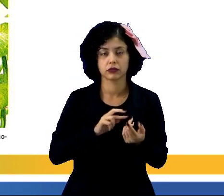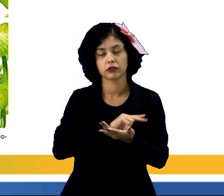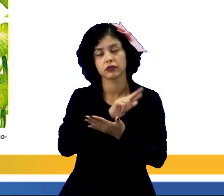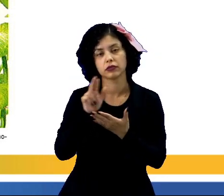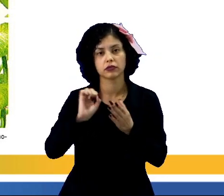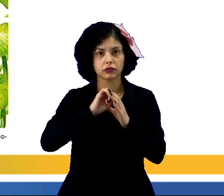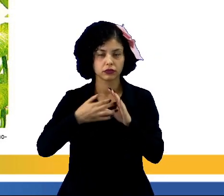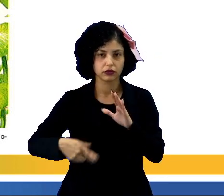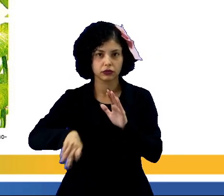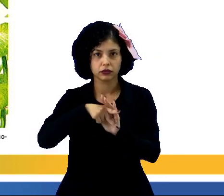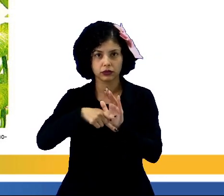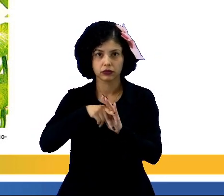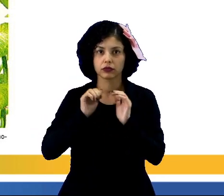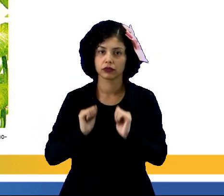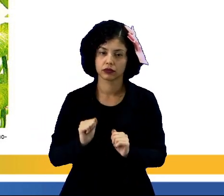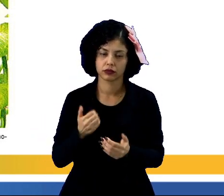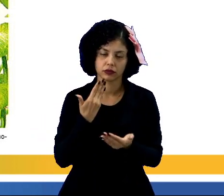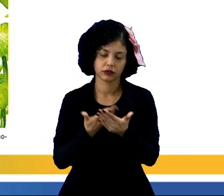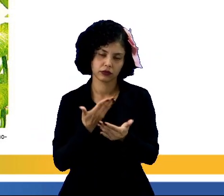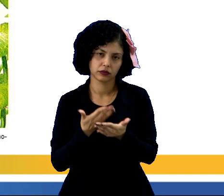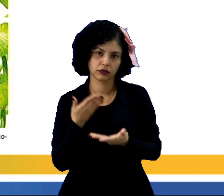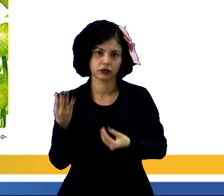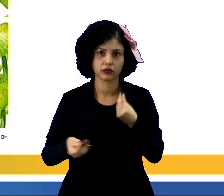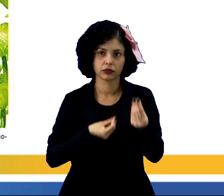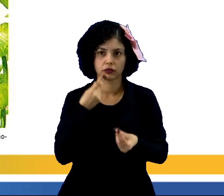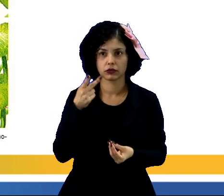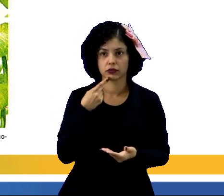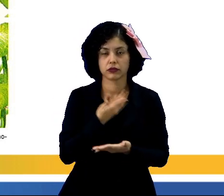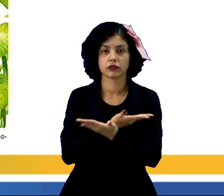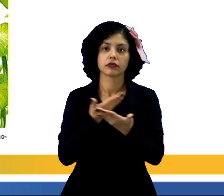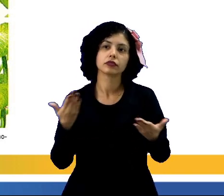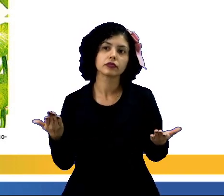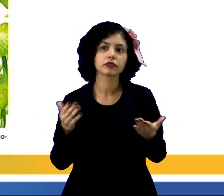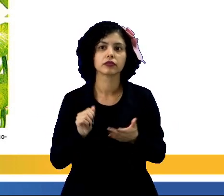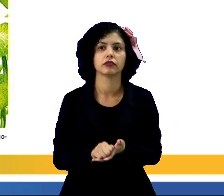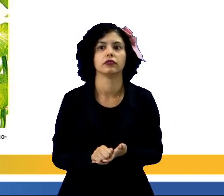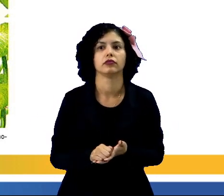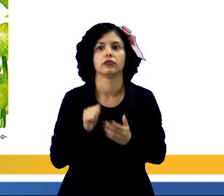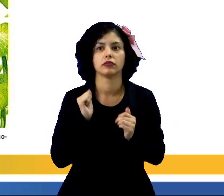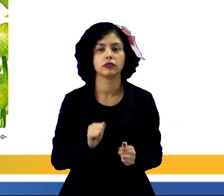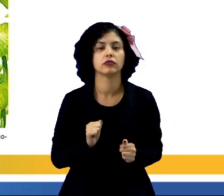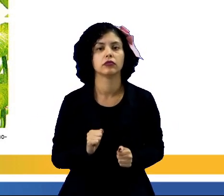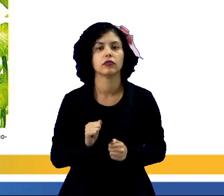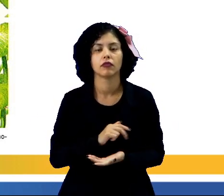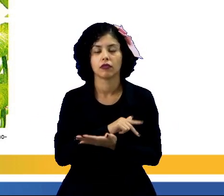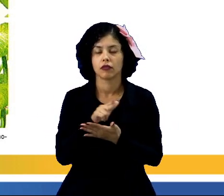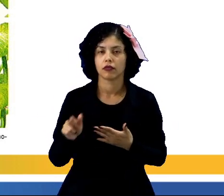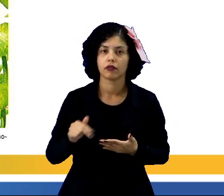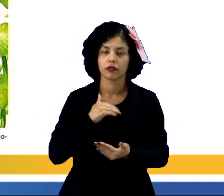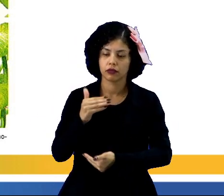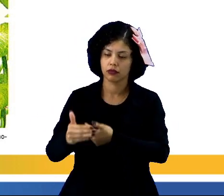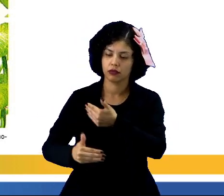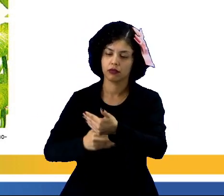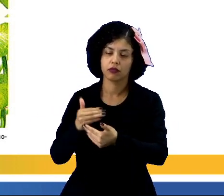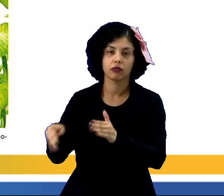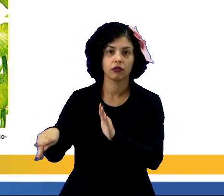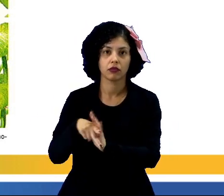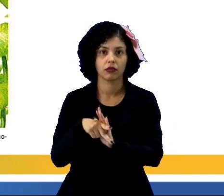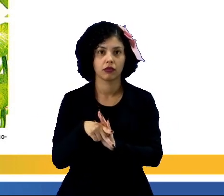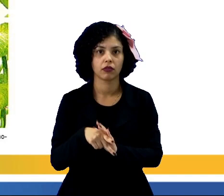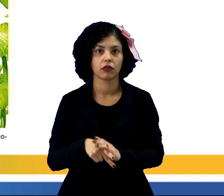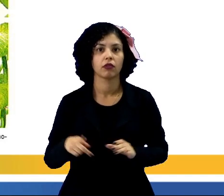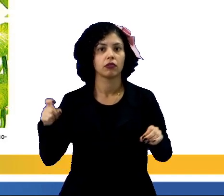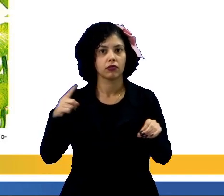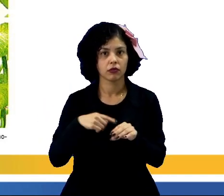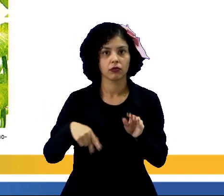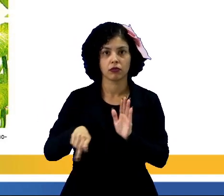várias características que poderiam ser estudadas, como eu mencionei para vocês. As ervilhas podem sofrer facilmente o processo de